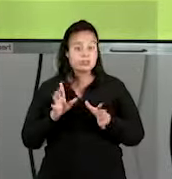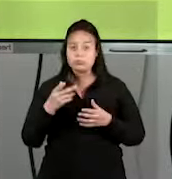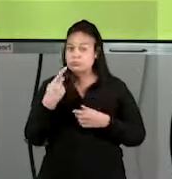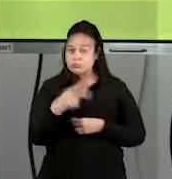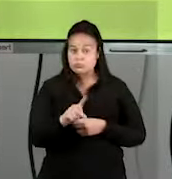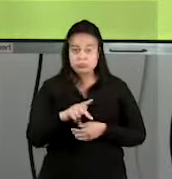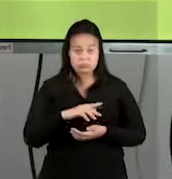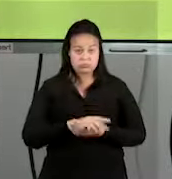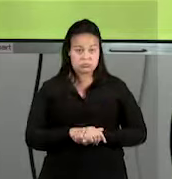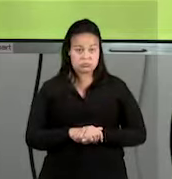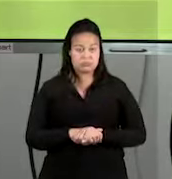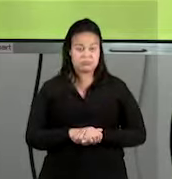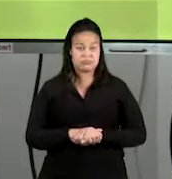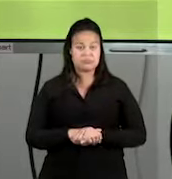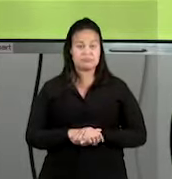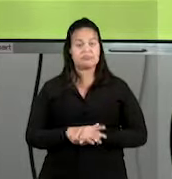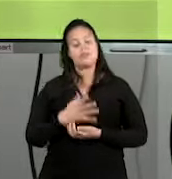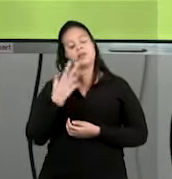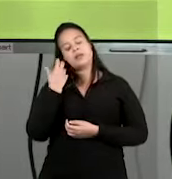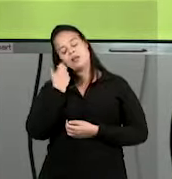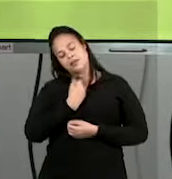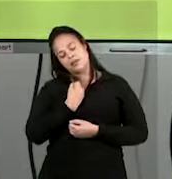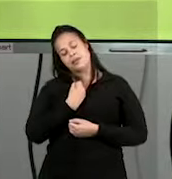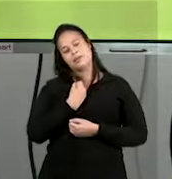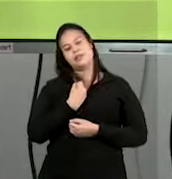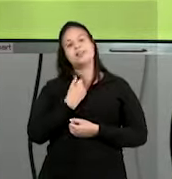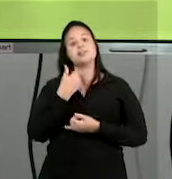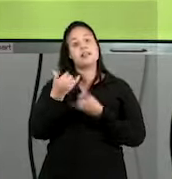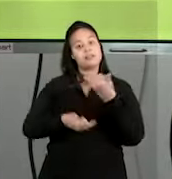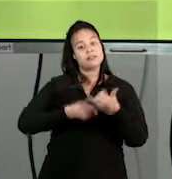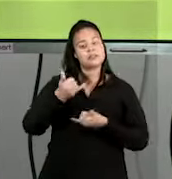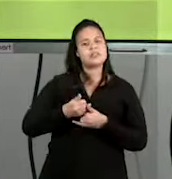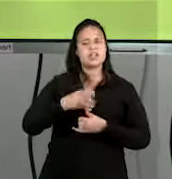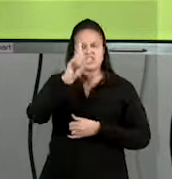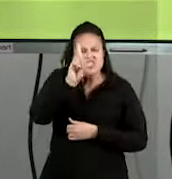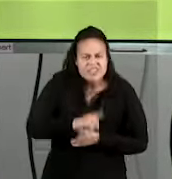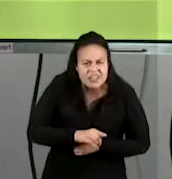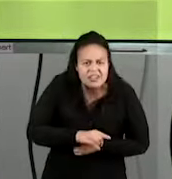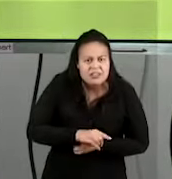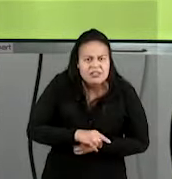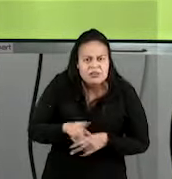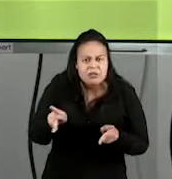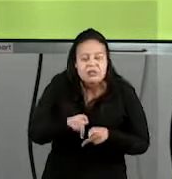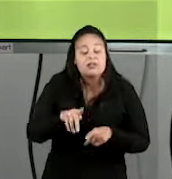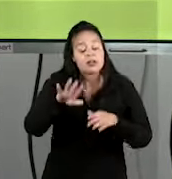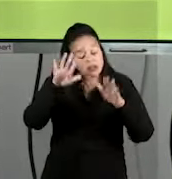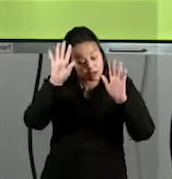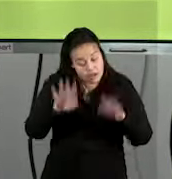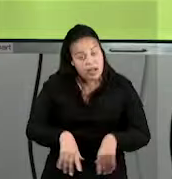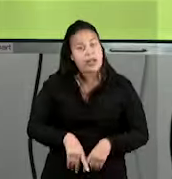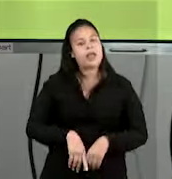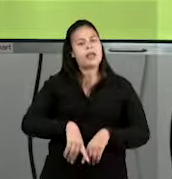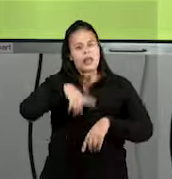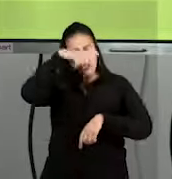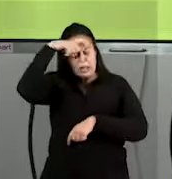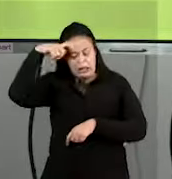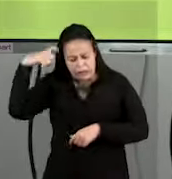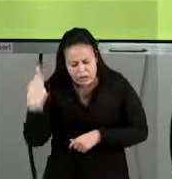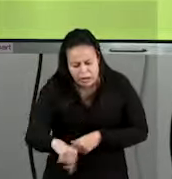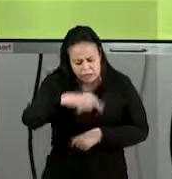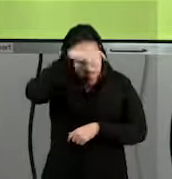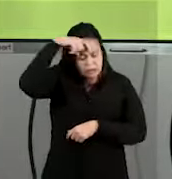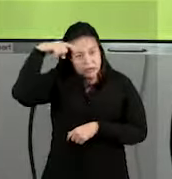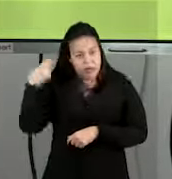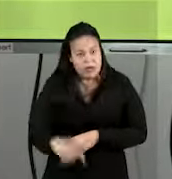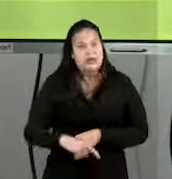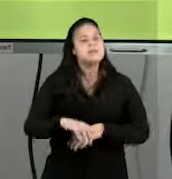Direito ao descanso e lazer. É direito, professora? É, porque ninguém aguenta trabalhar 24 horas, não. Chega uma